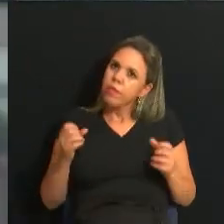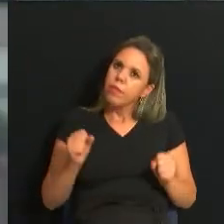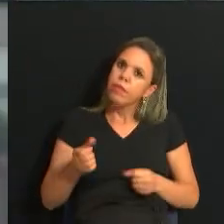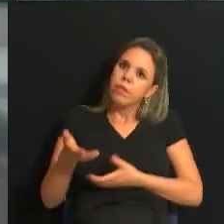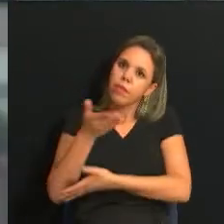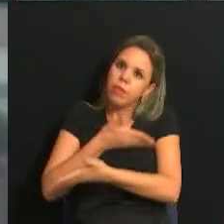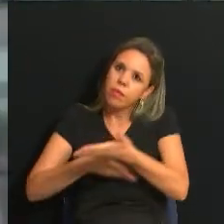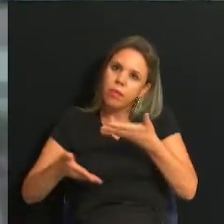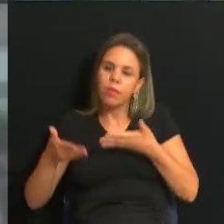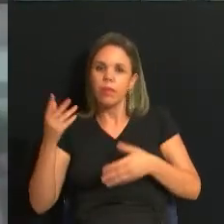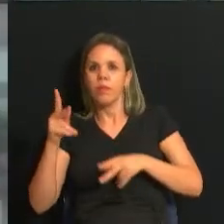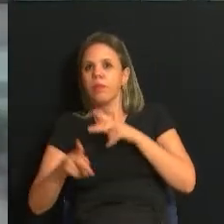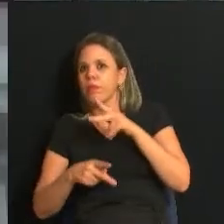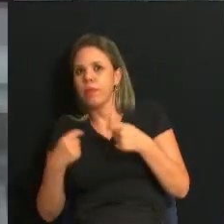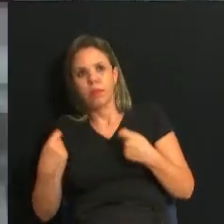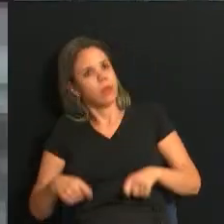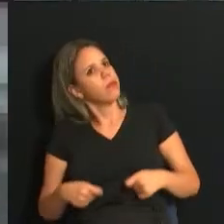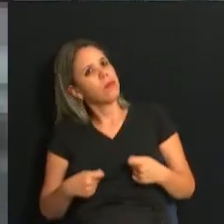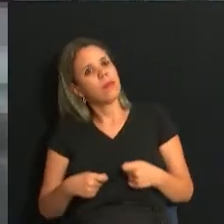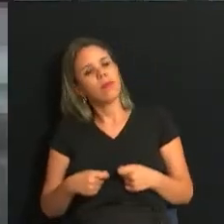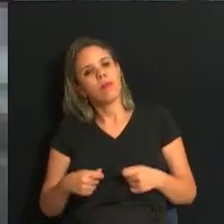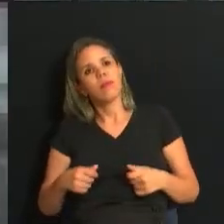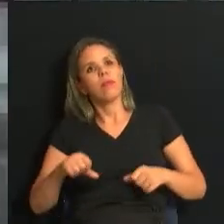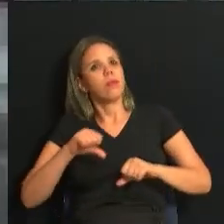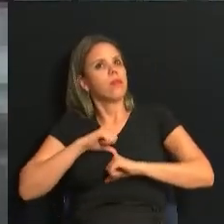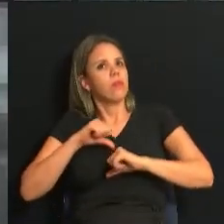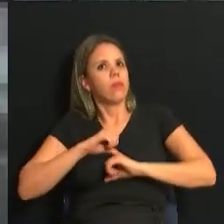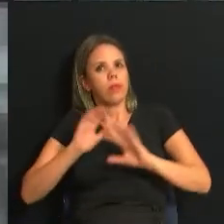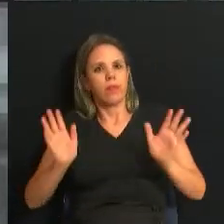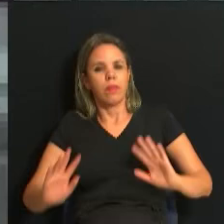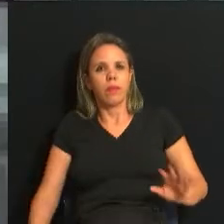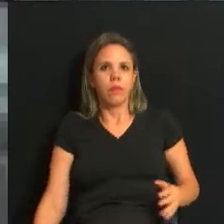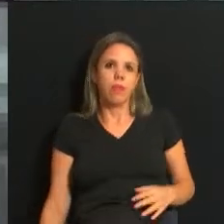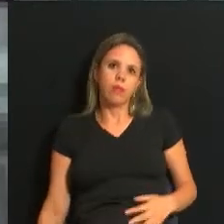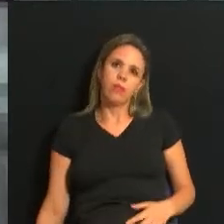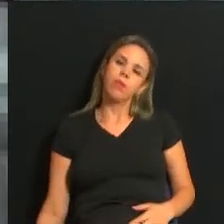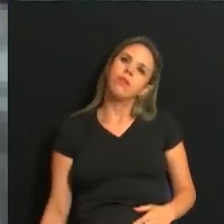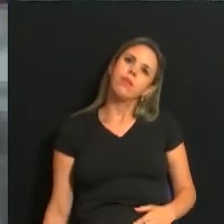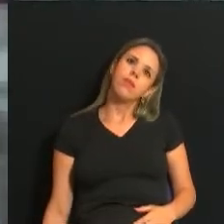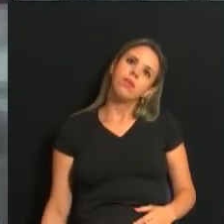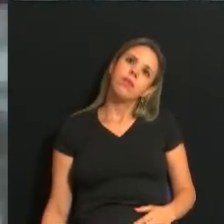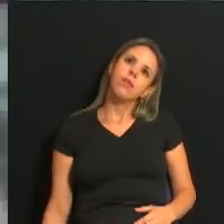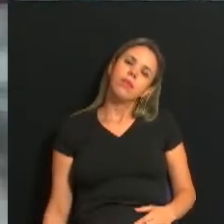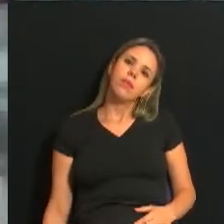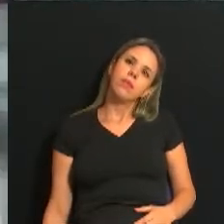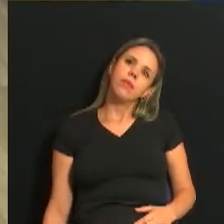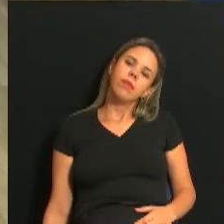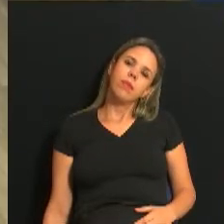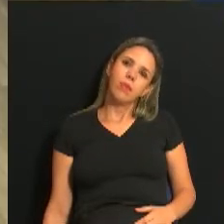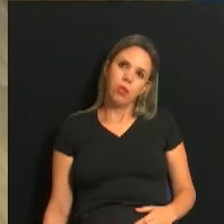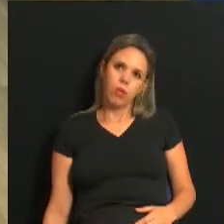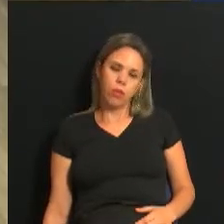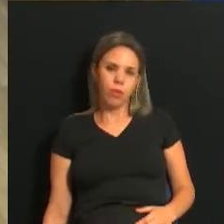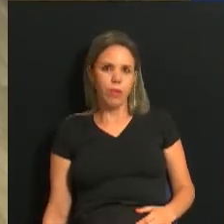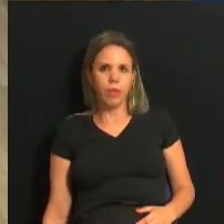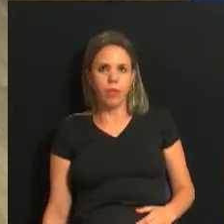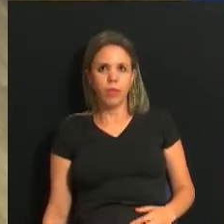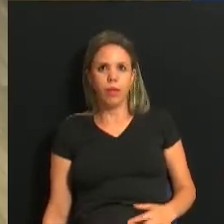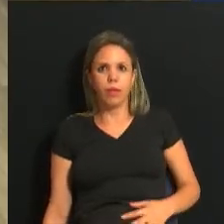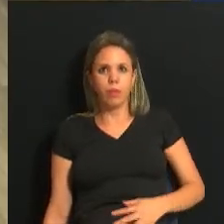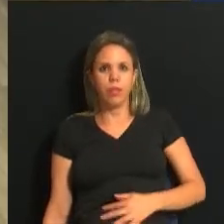com o outro sem precisar colocar ele para baixo, e por aí vai. Ô Sabrina, como que